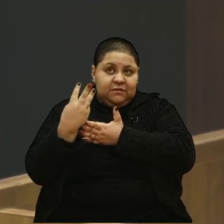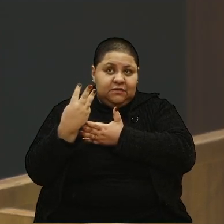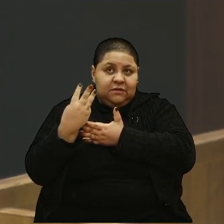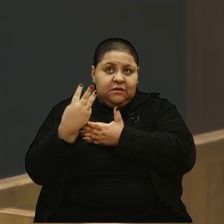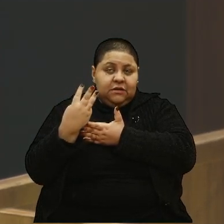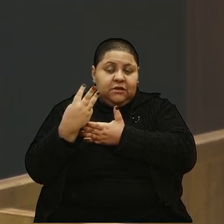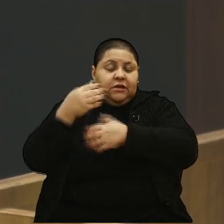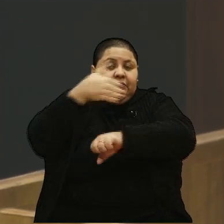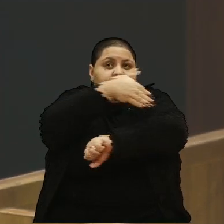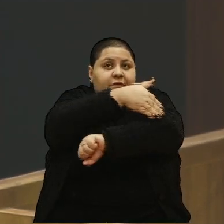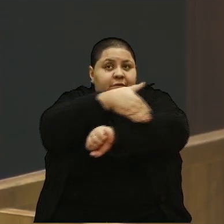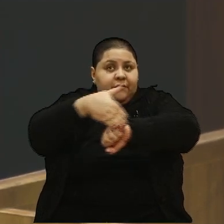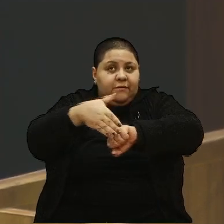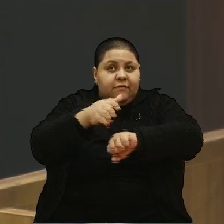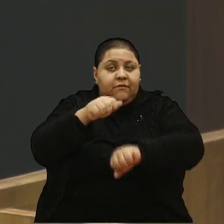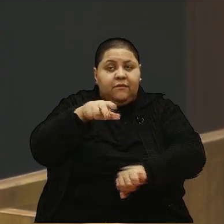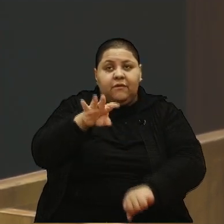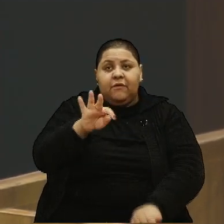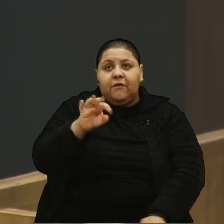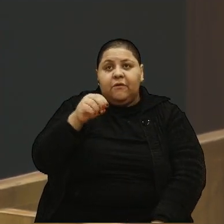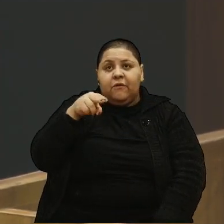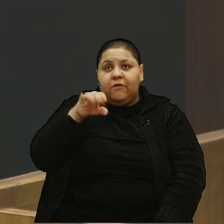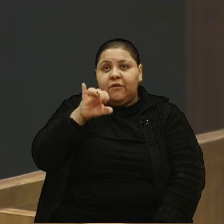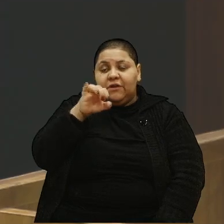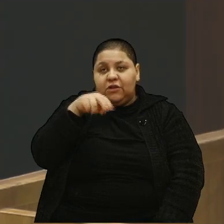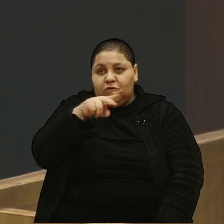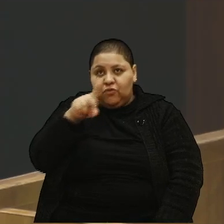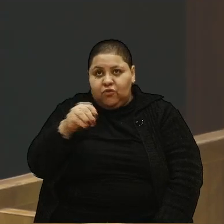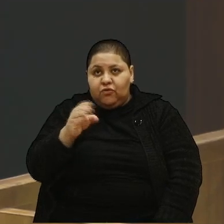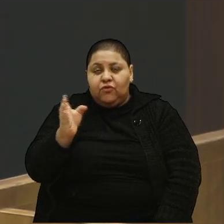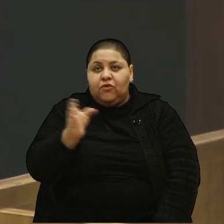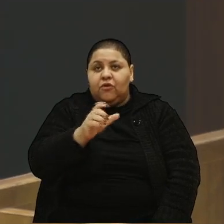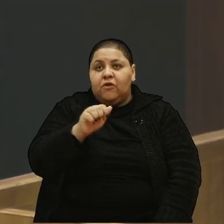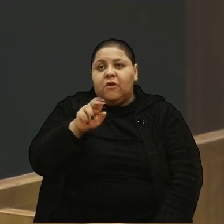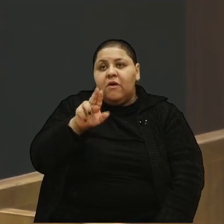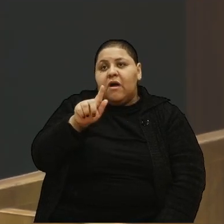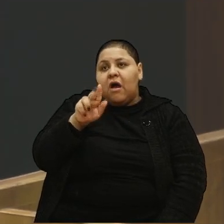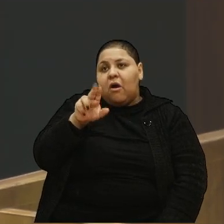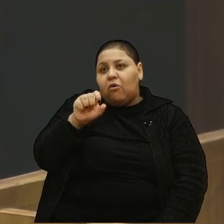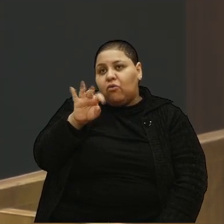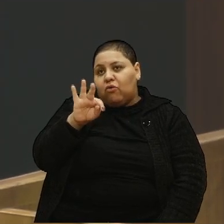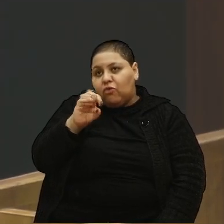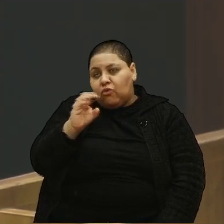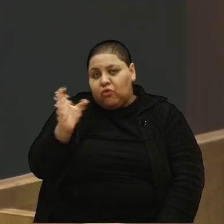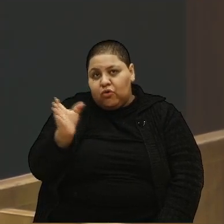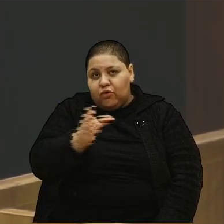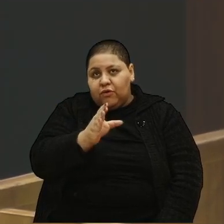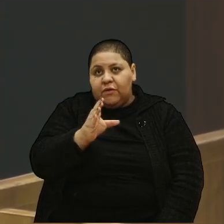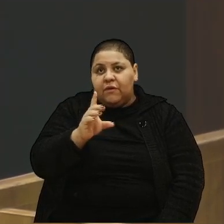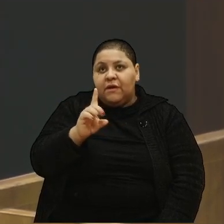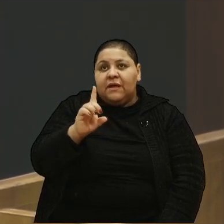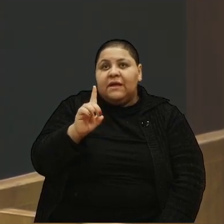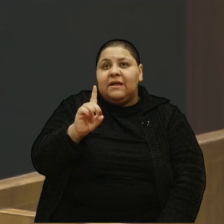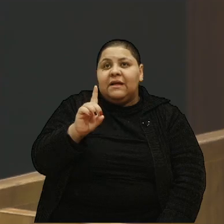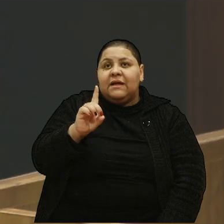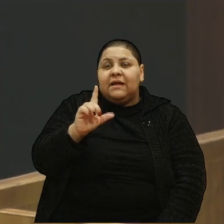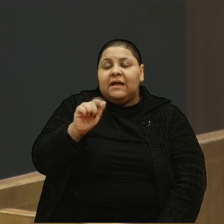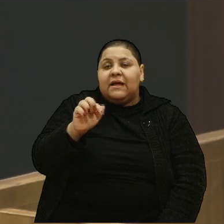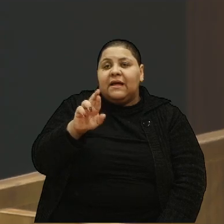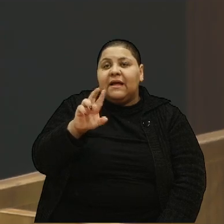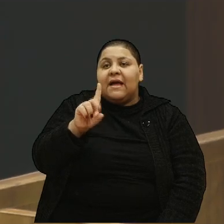ali a rua Antoninho Darcy Campagnolo, rua Augusto Adamati e rua das Gardências.